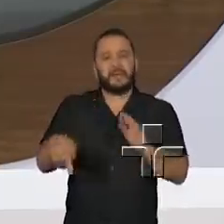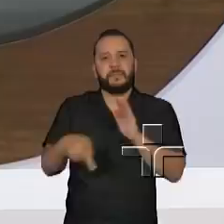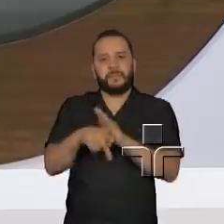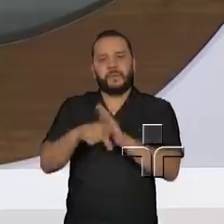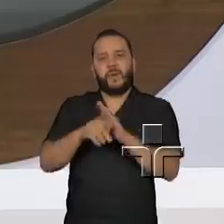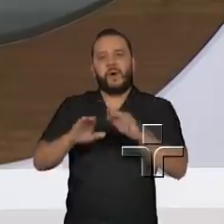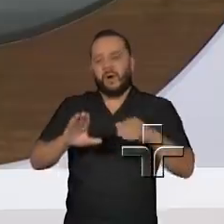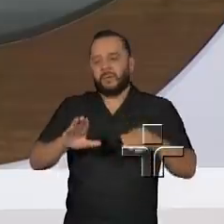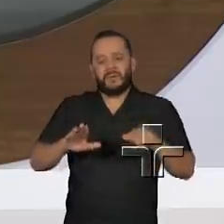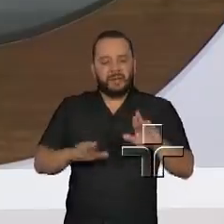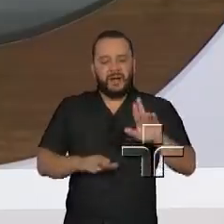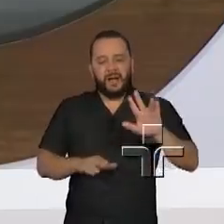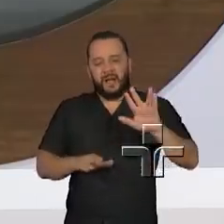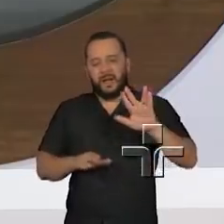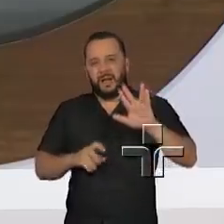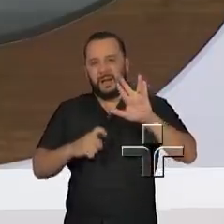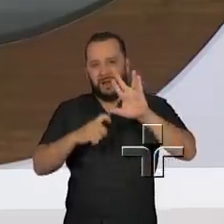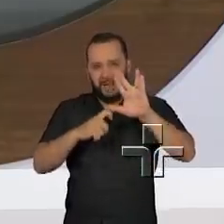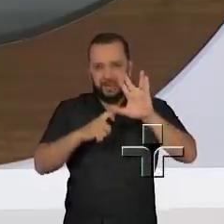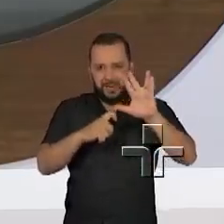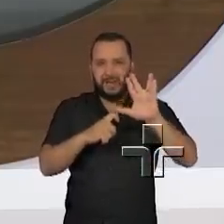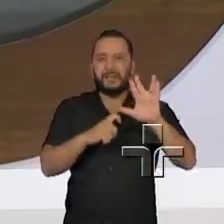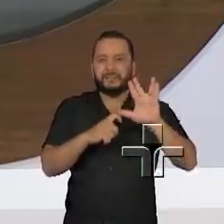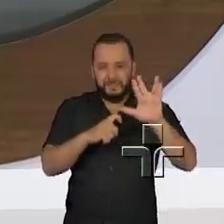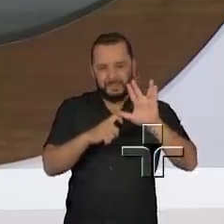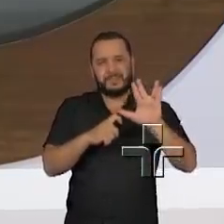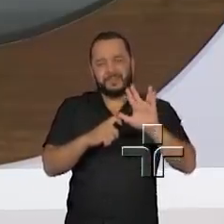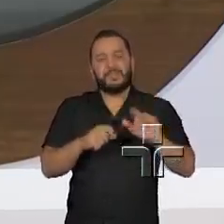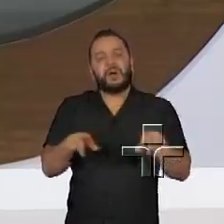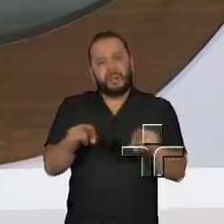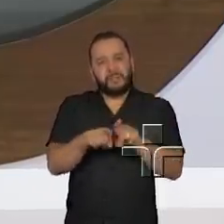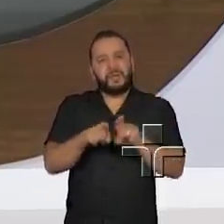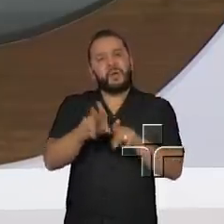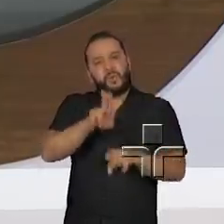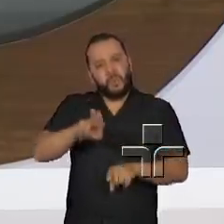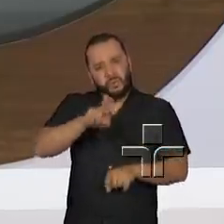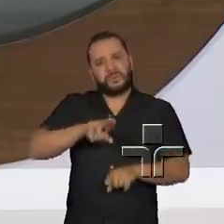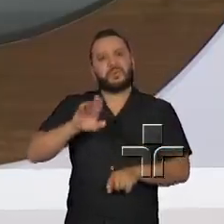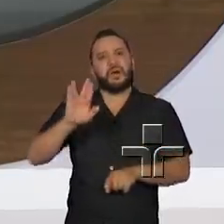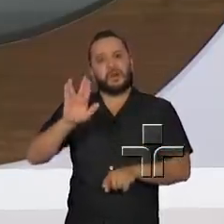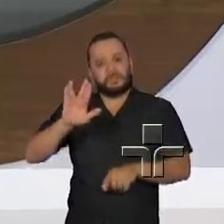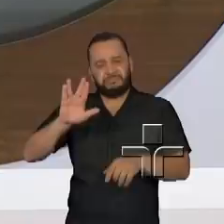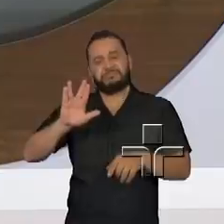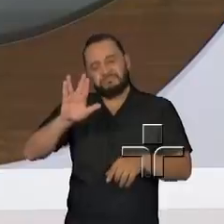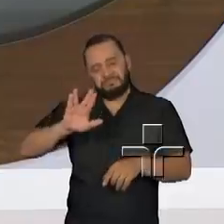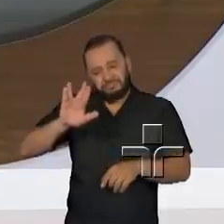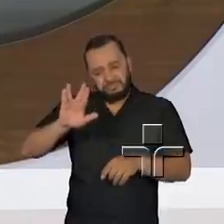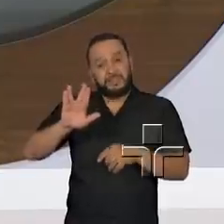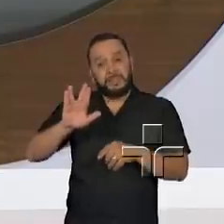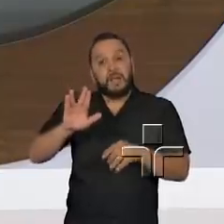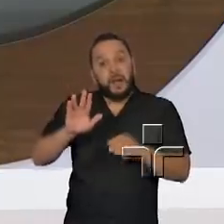medicinal, a maconha medicinal. O senhor acha que a discussão